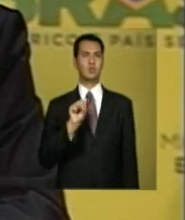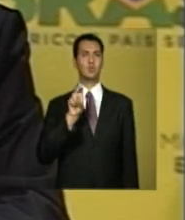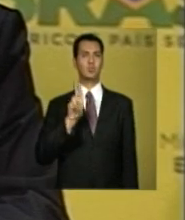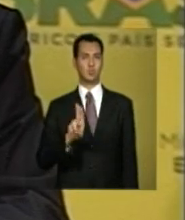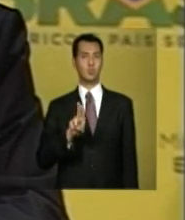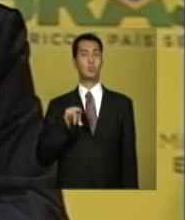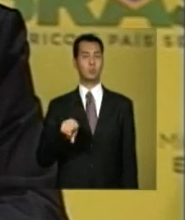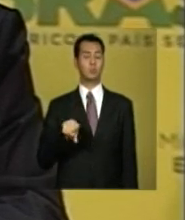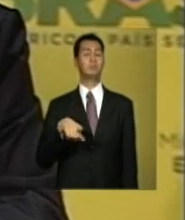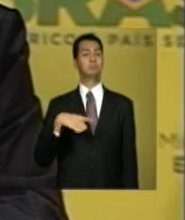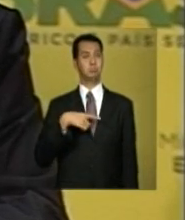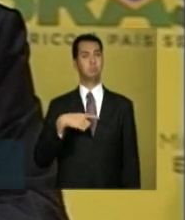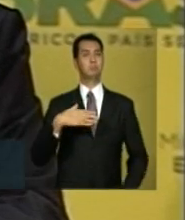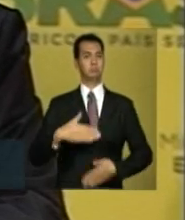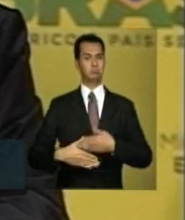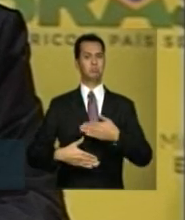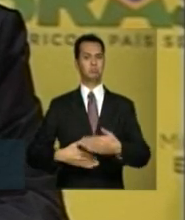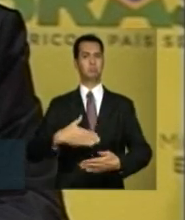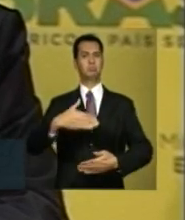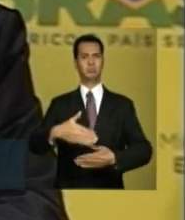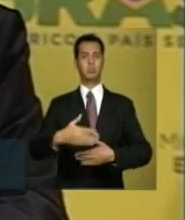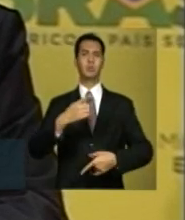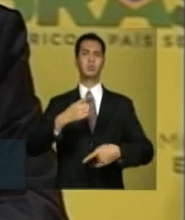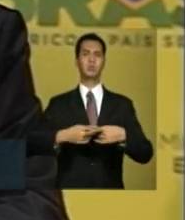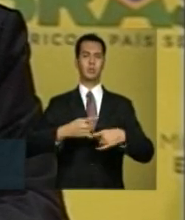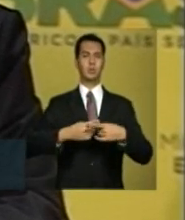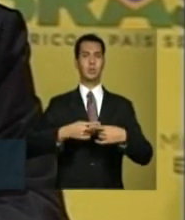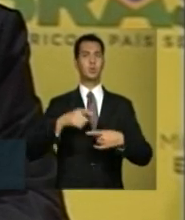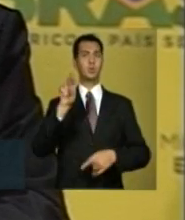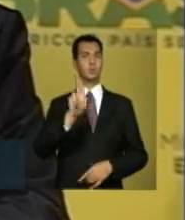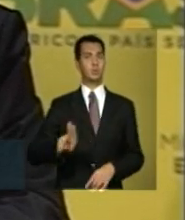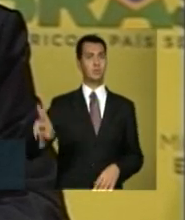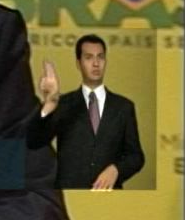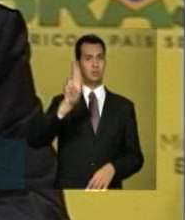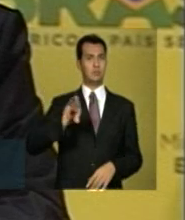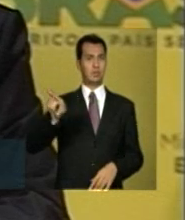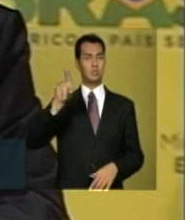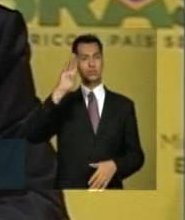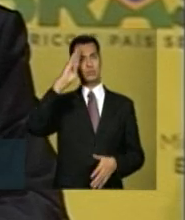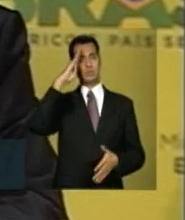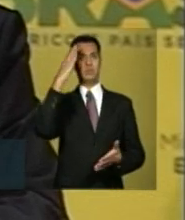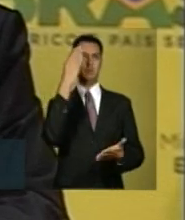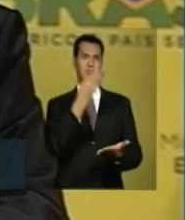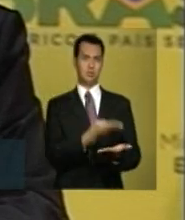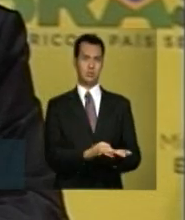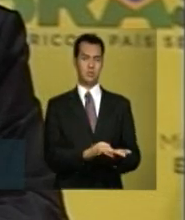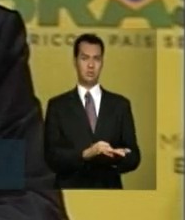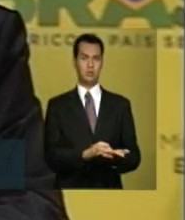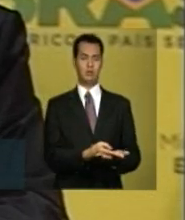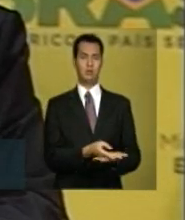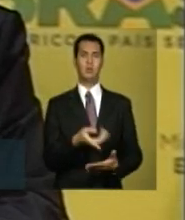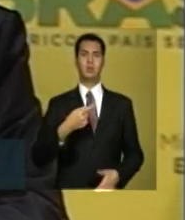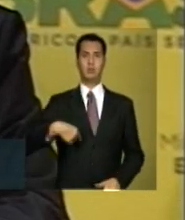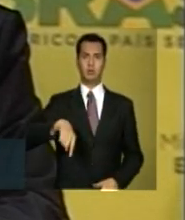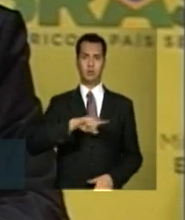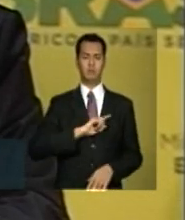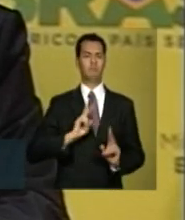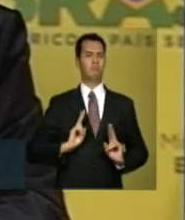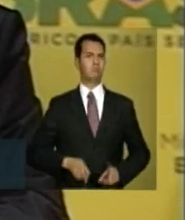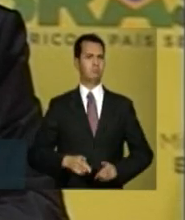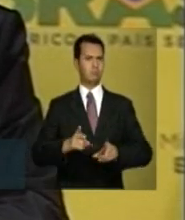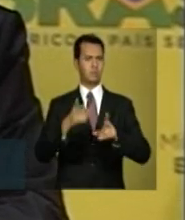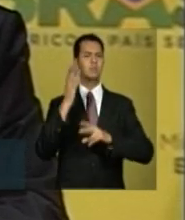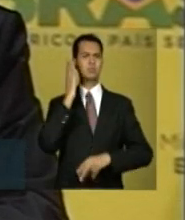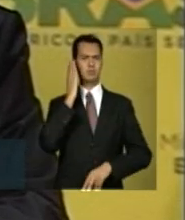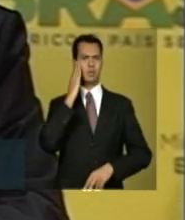positivo no sentido do reconhecimento das Universidades eh portanto nós resguardamos sempre o princípio da